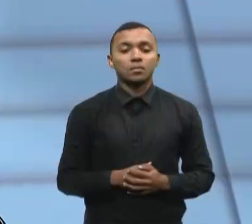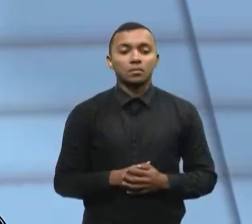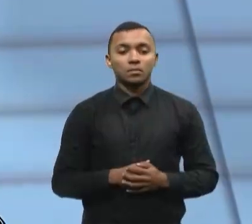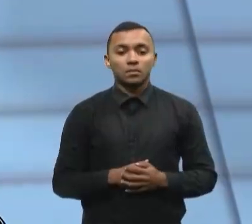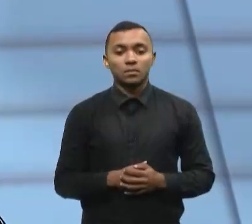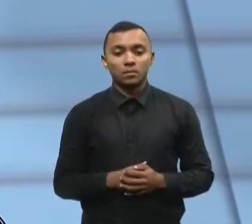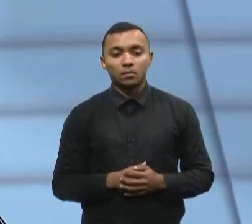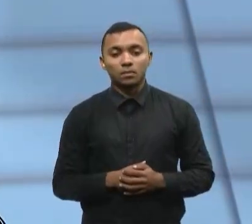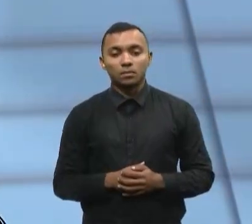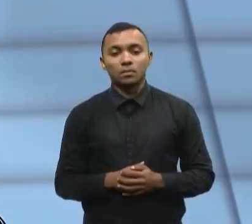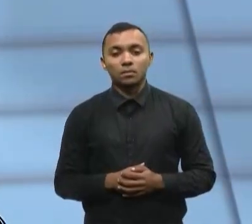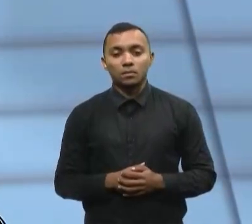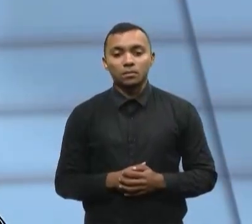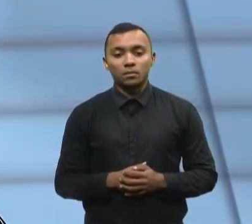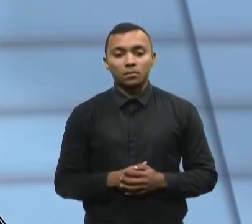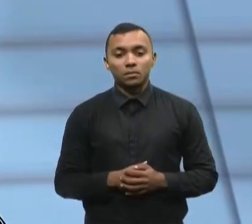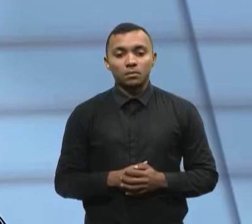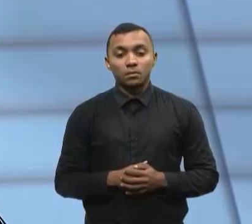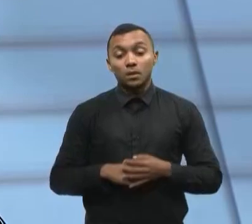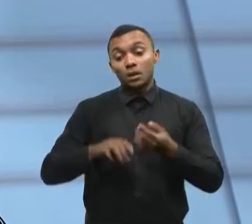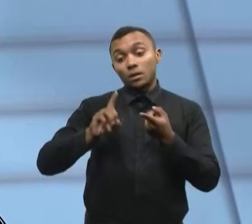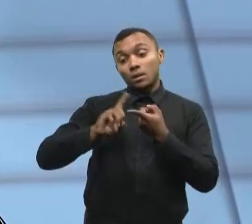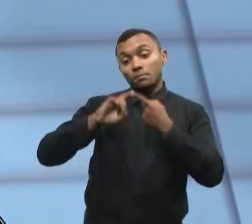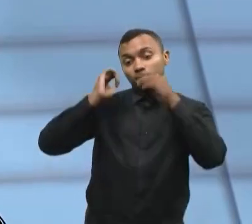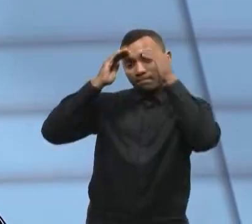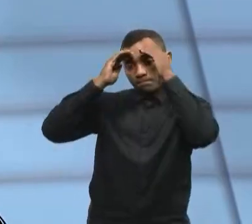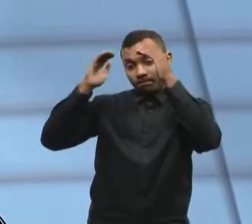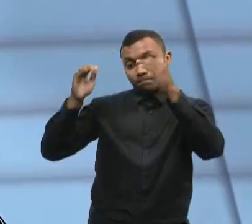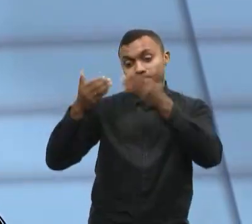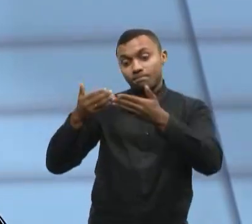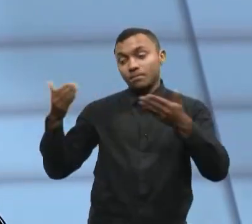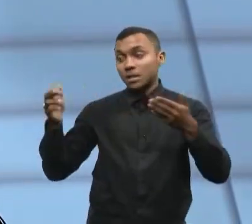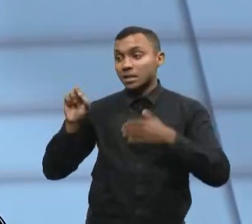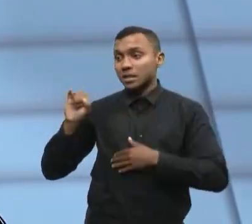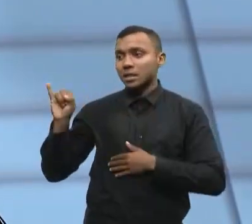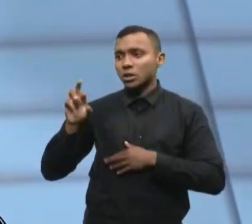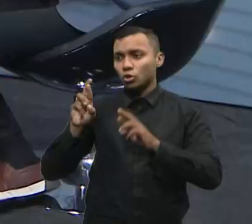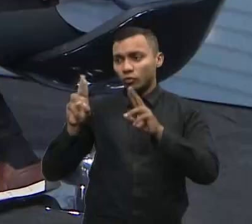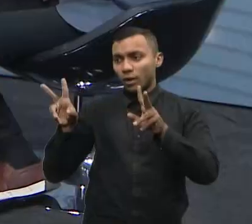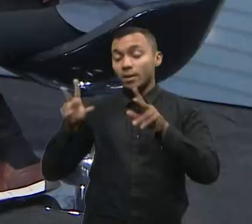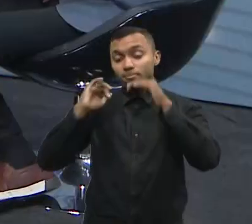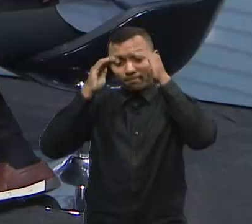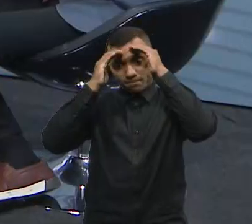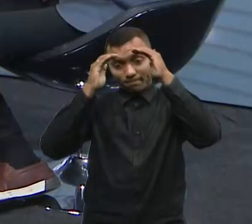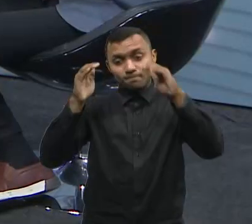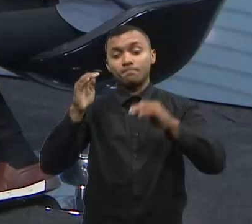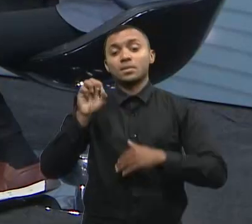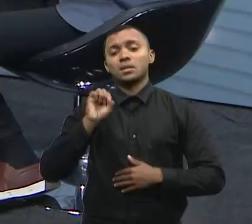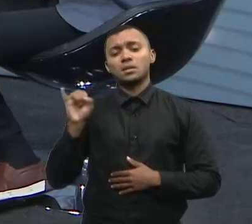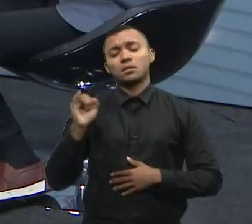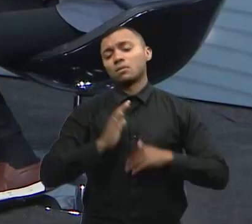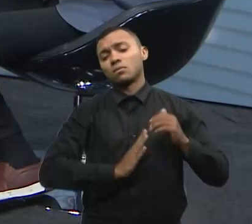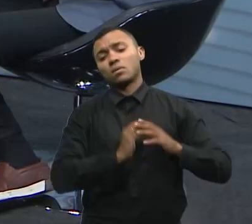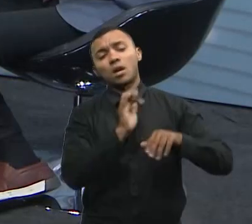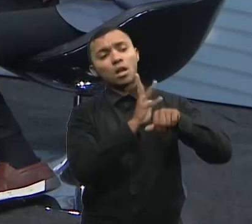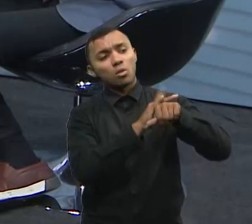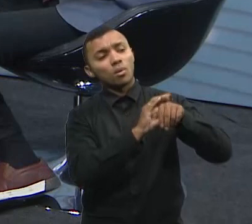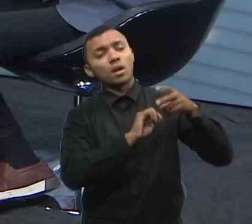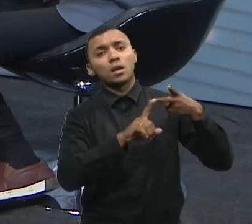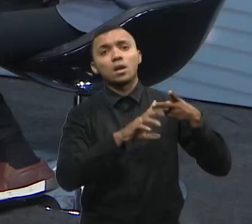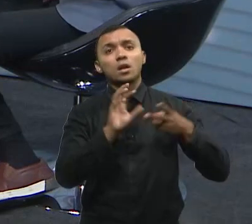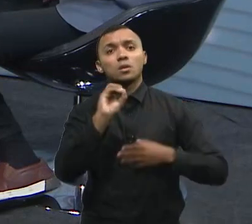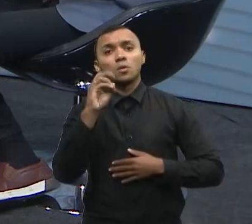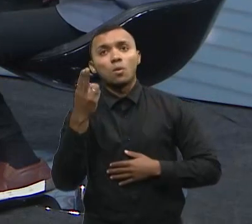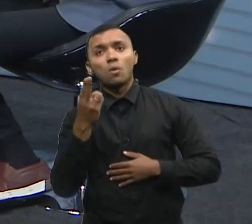É, respeitar as diferenças já é um começo, independente de adoecimento ou transtorno,